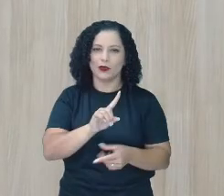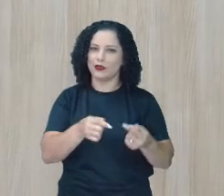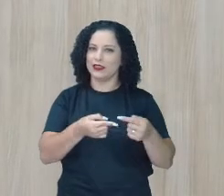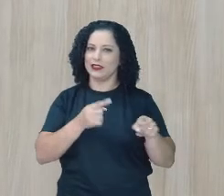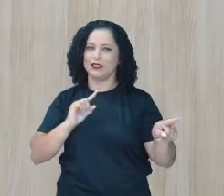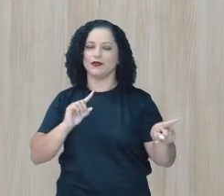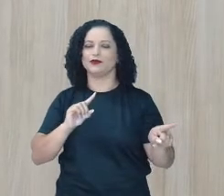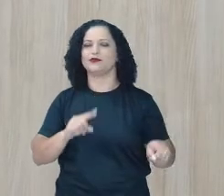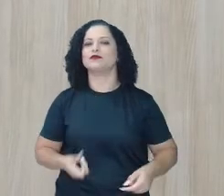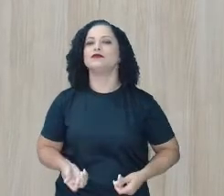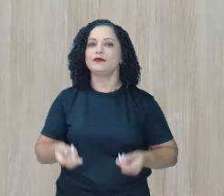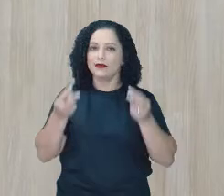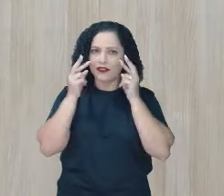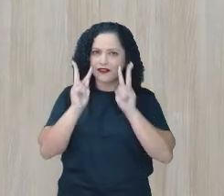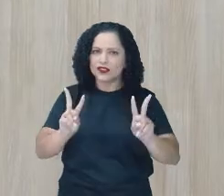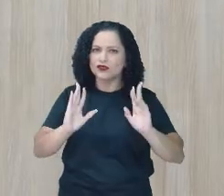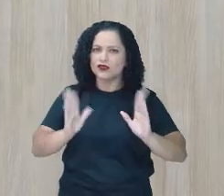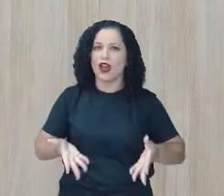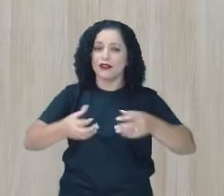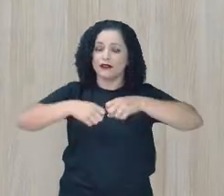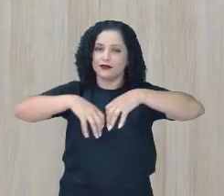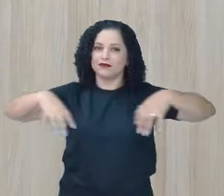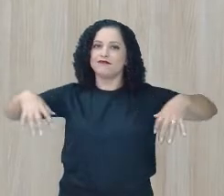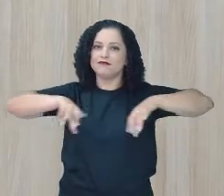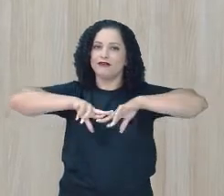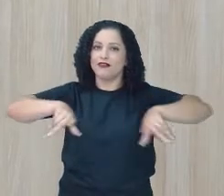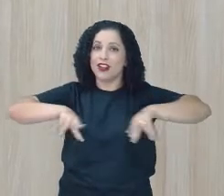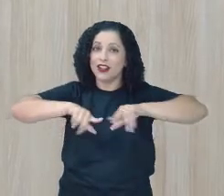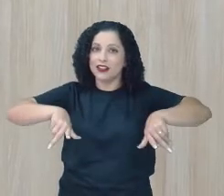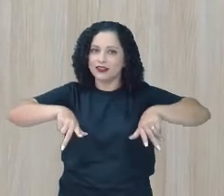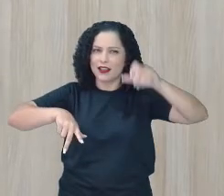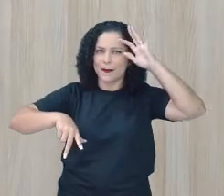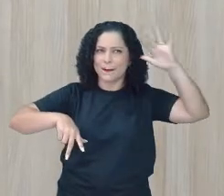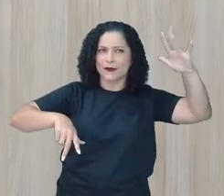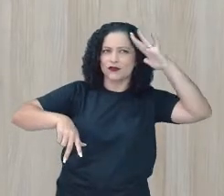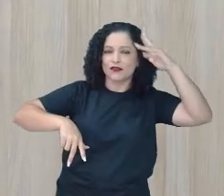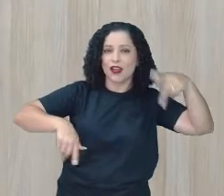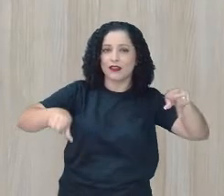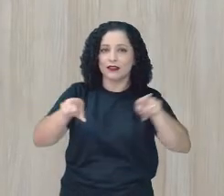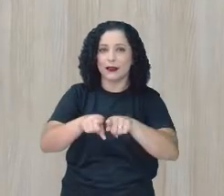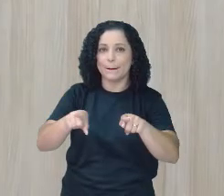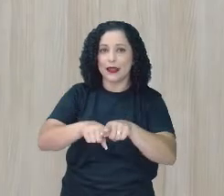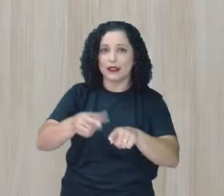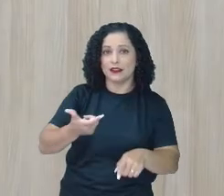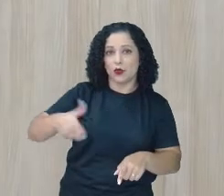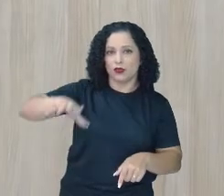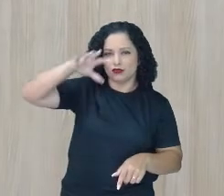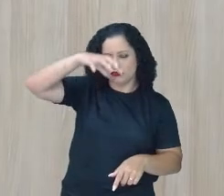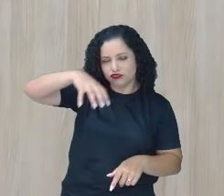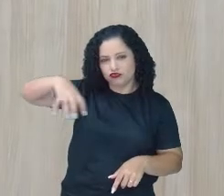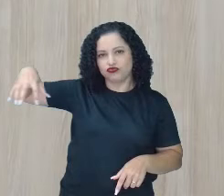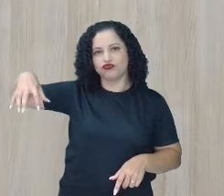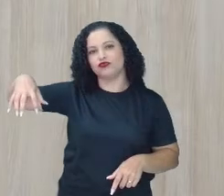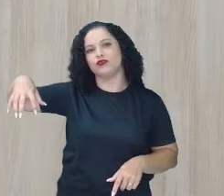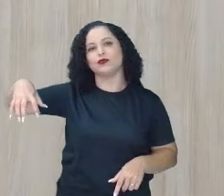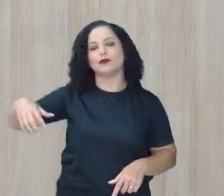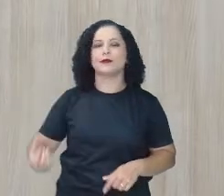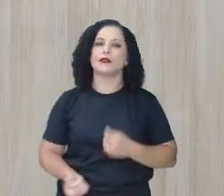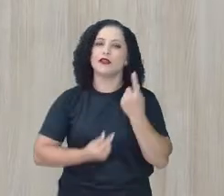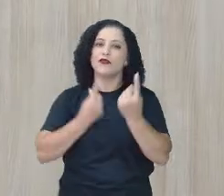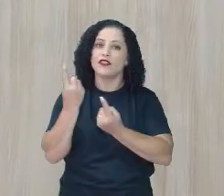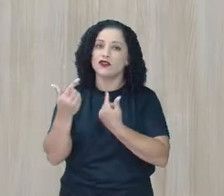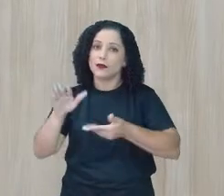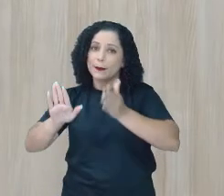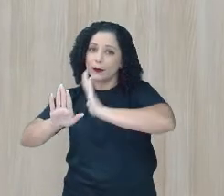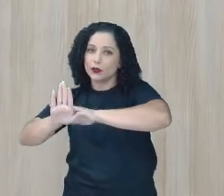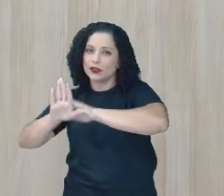entre ficção imaginativa, ou seja, a fantasia, e a ficção científica na outra aula, né? Que às vezes a ciência por